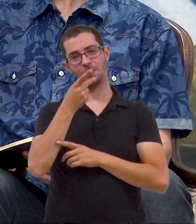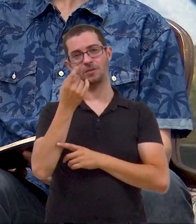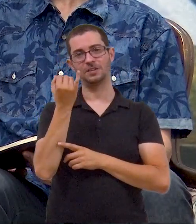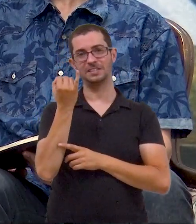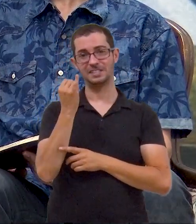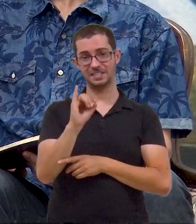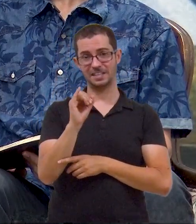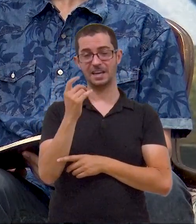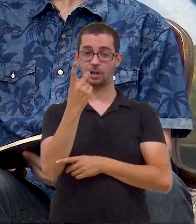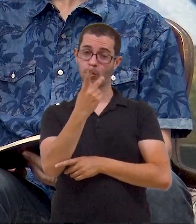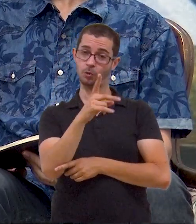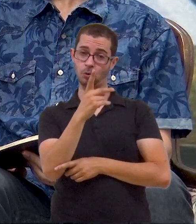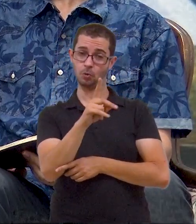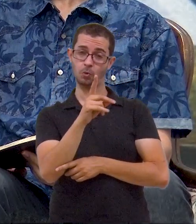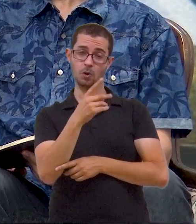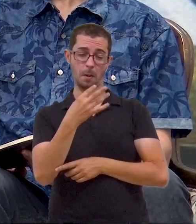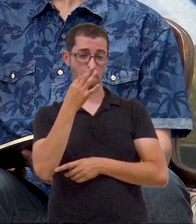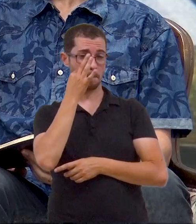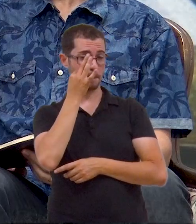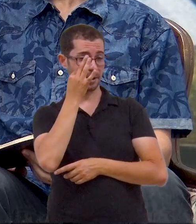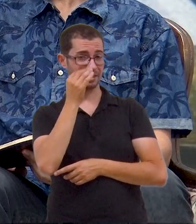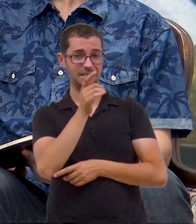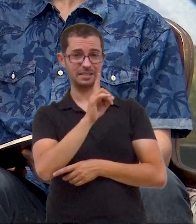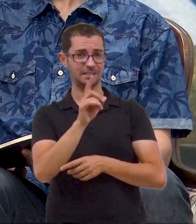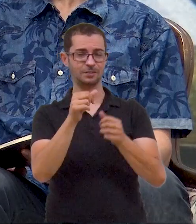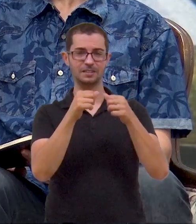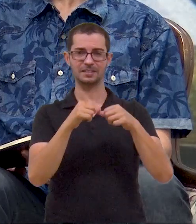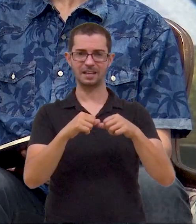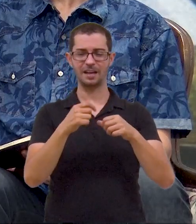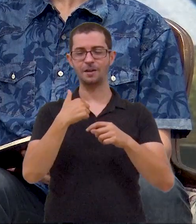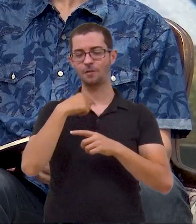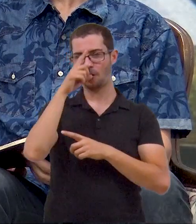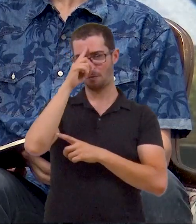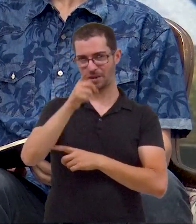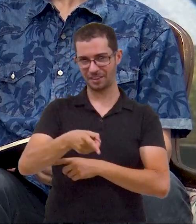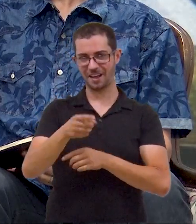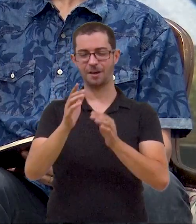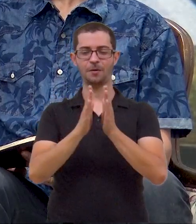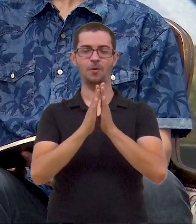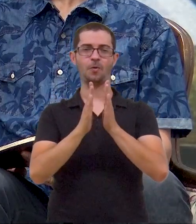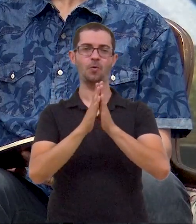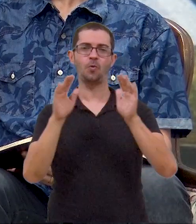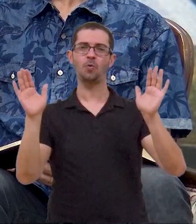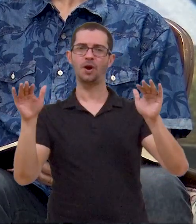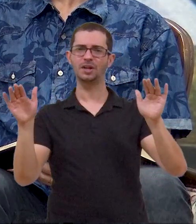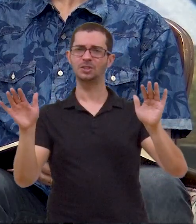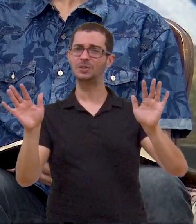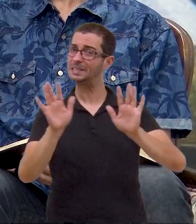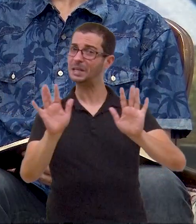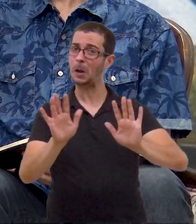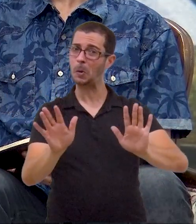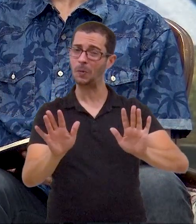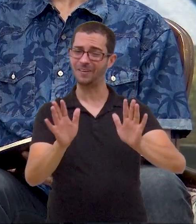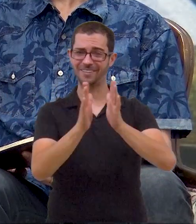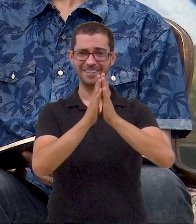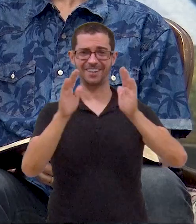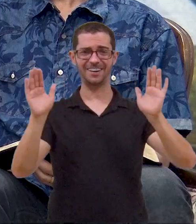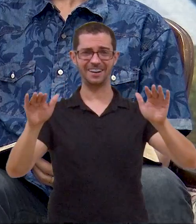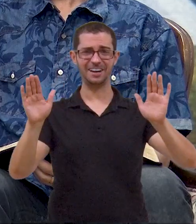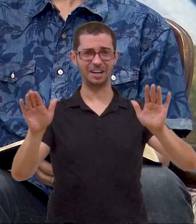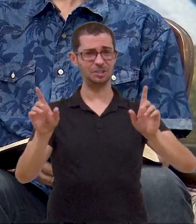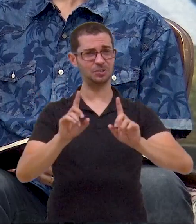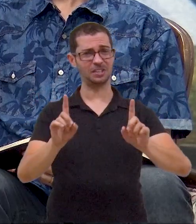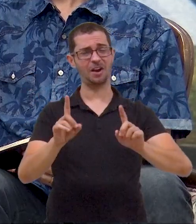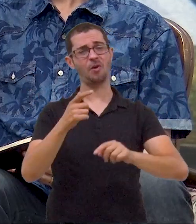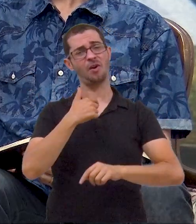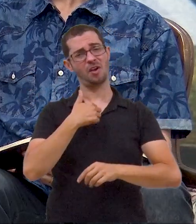o Senhor tinha dito para Moisés assim, Moisés, eu vou mandar meu anjo cuidar disso. Assim, ele, não manda anjo não. Eu quero ir com o